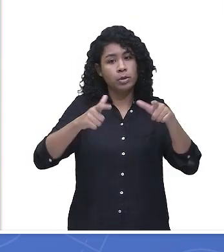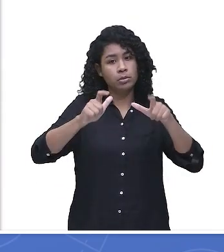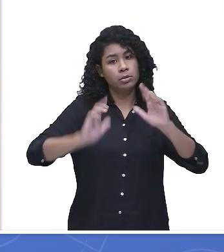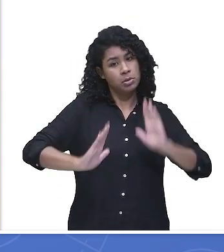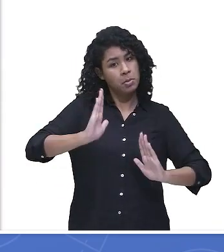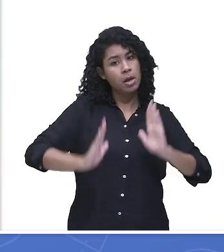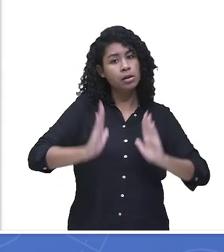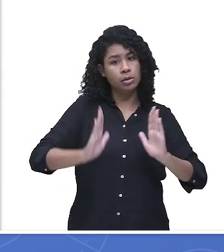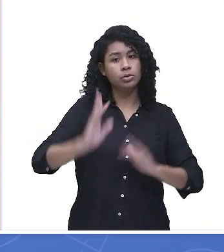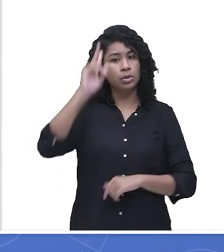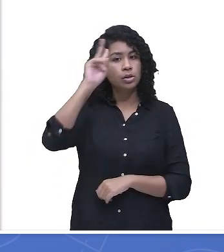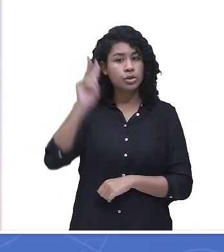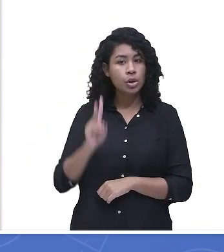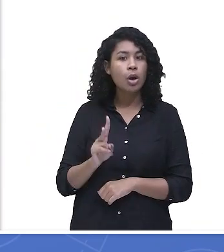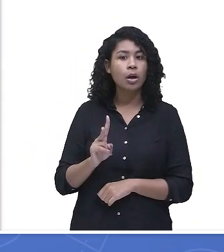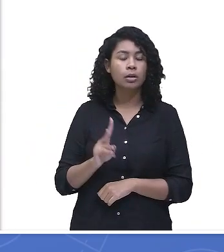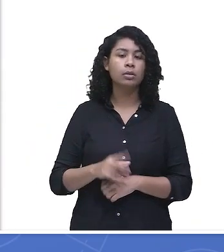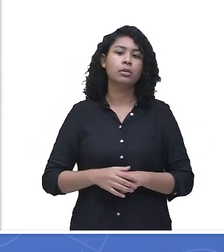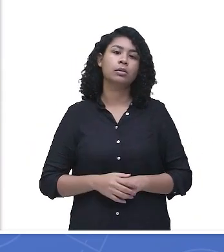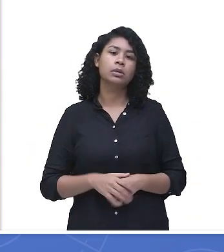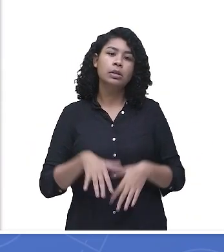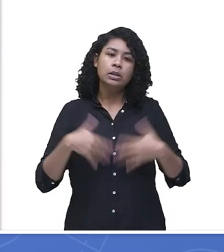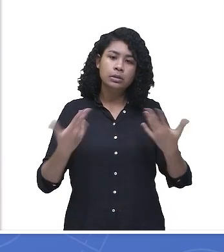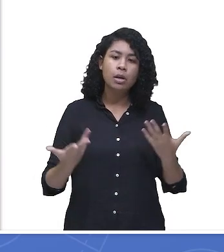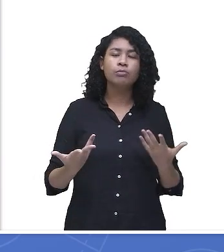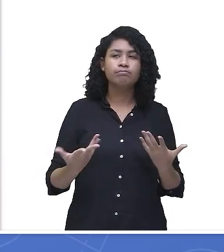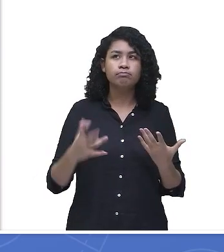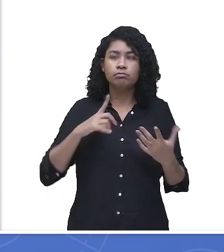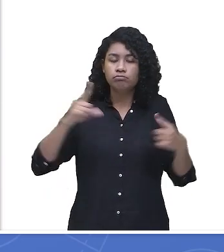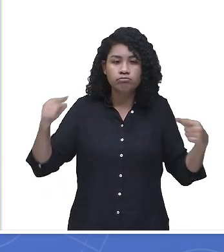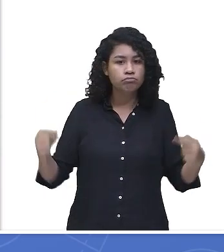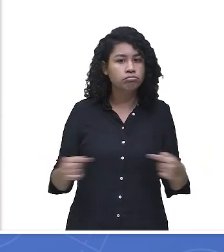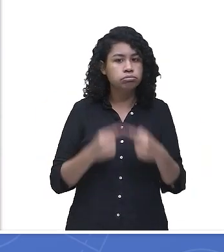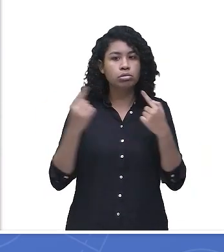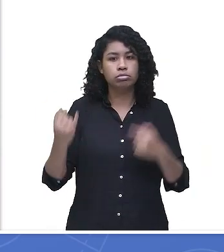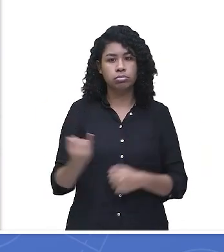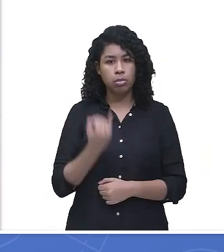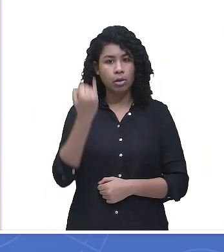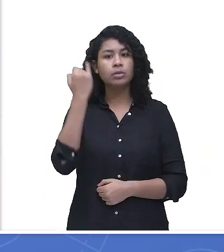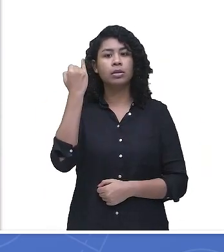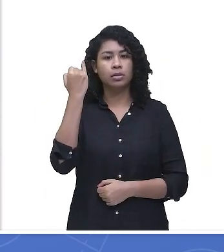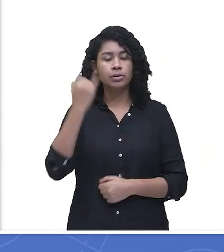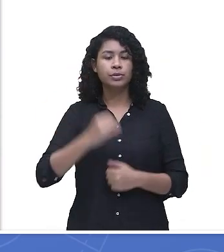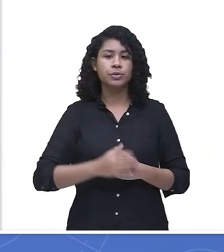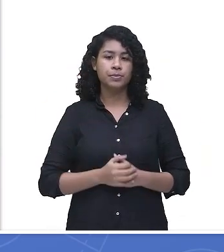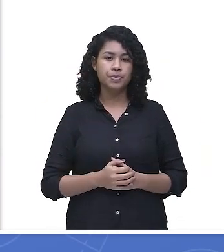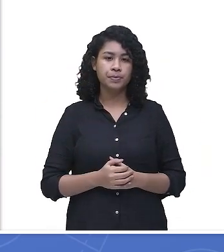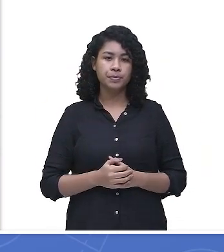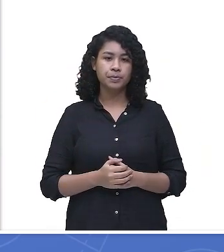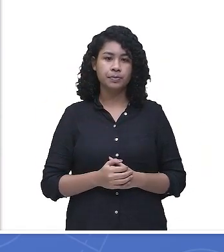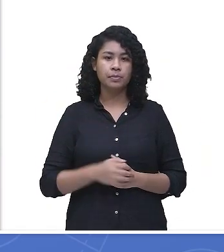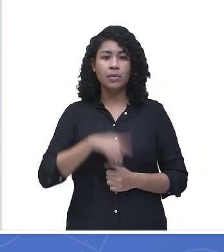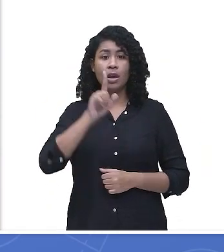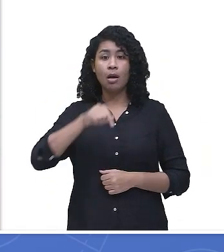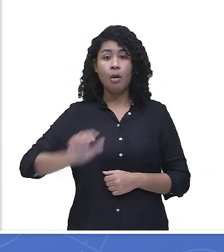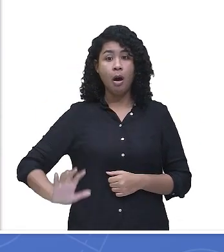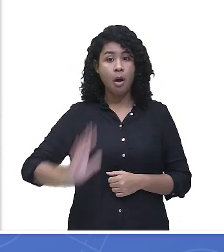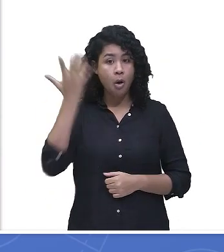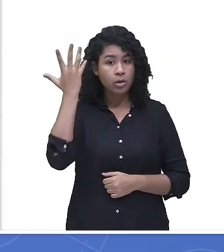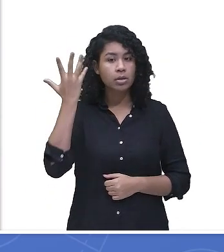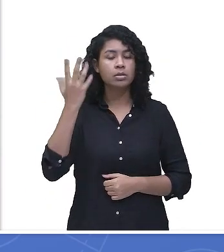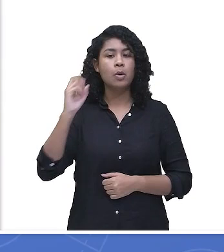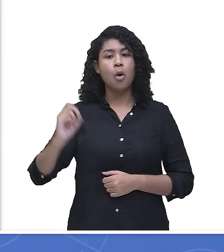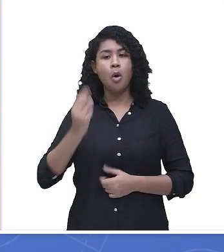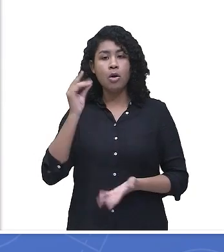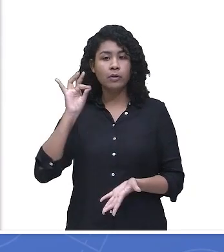período histórico. Então, linguagem e a época têm uma relação muito forte. Se é um acontecimento, um